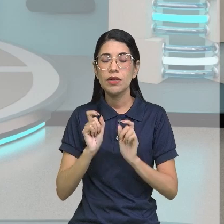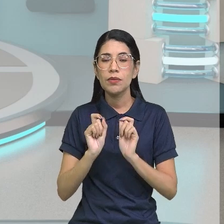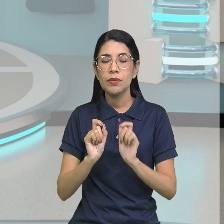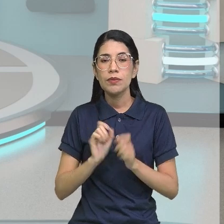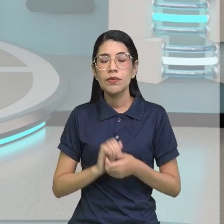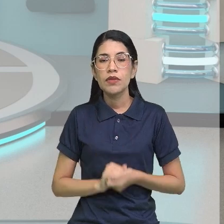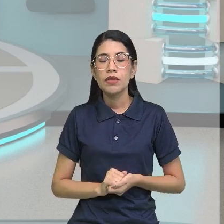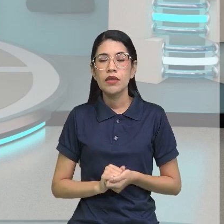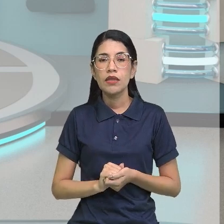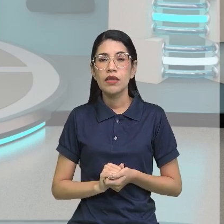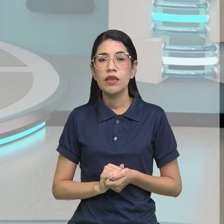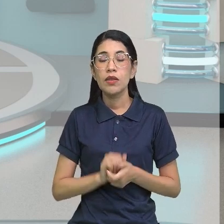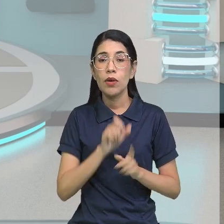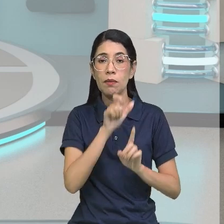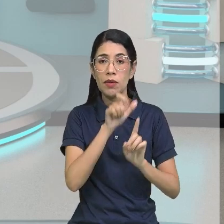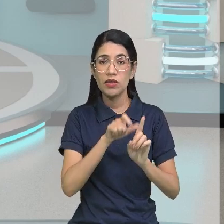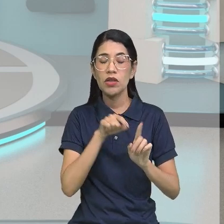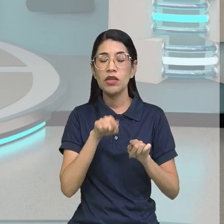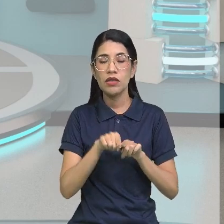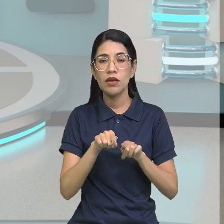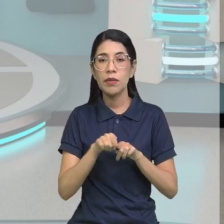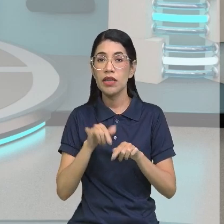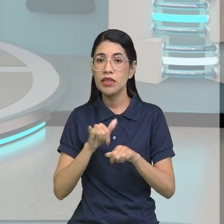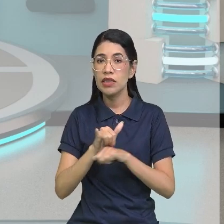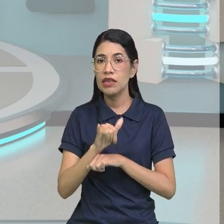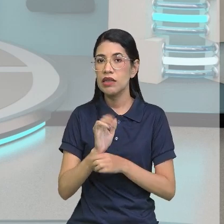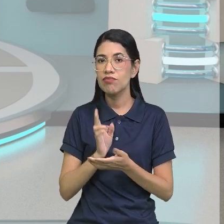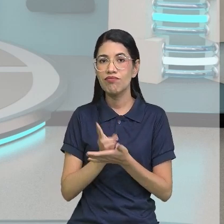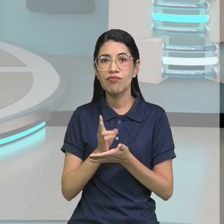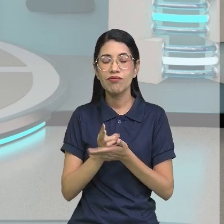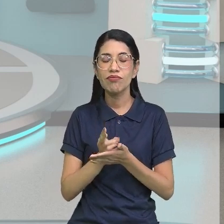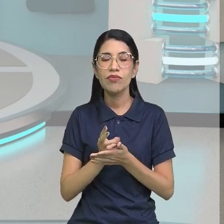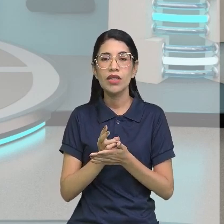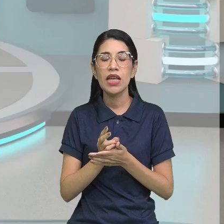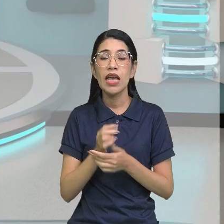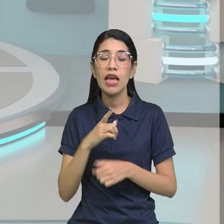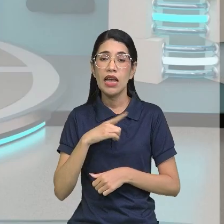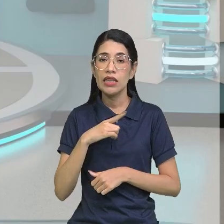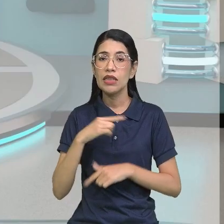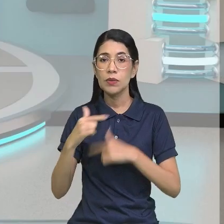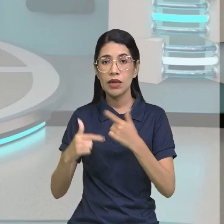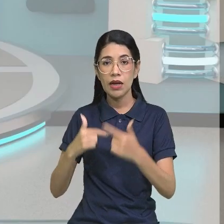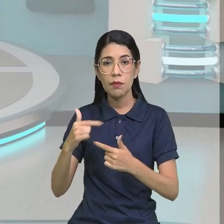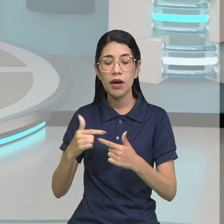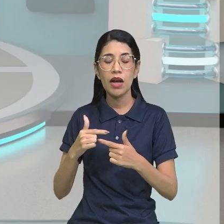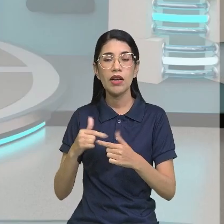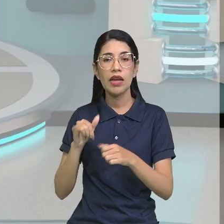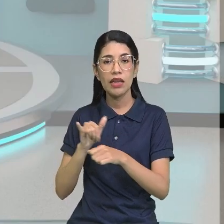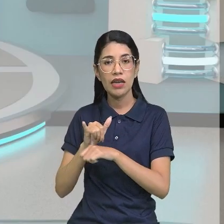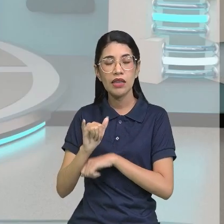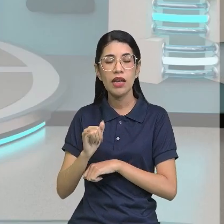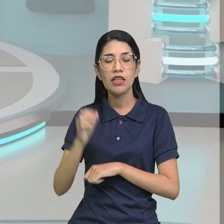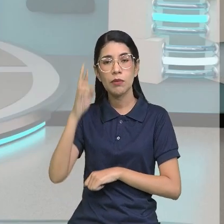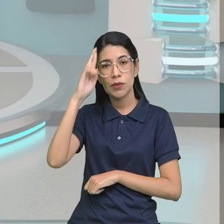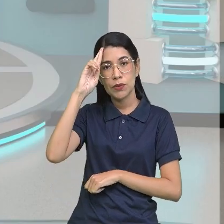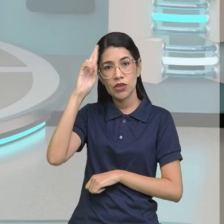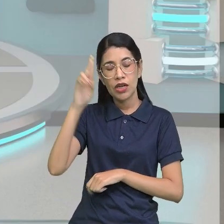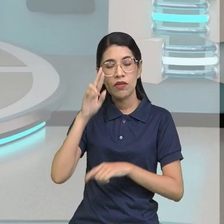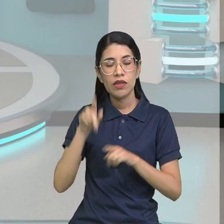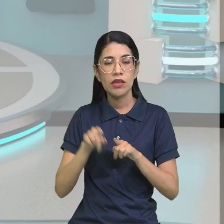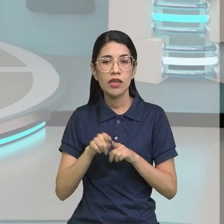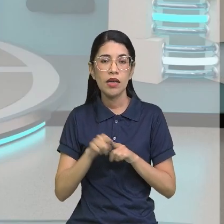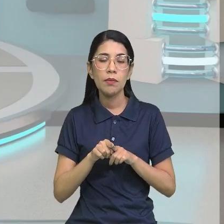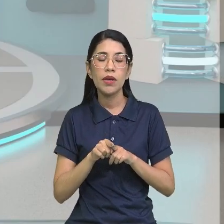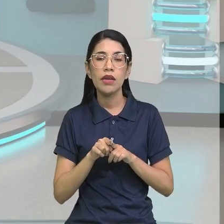vamos ter Macabeia sendo explorada de diversas formas. Ela tem um emprego, é explorada pelo patrão, ela é